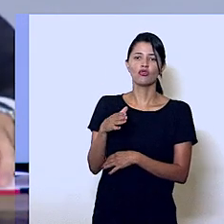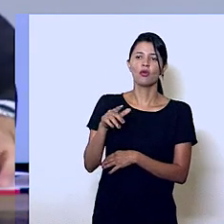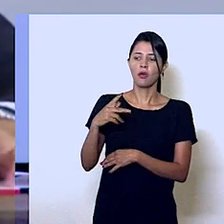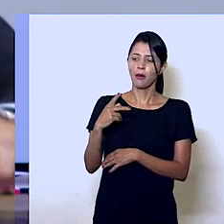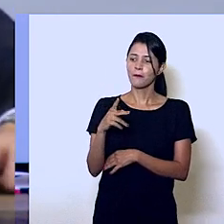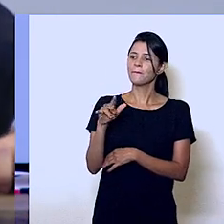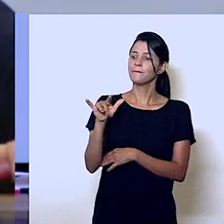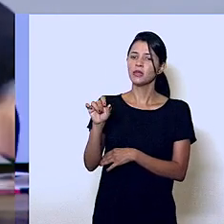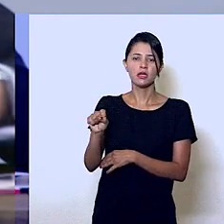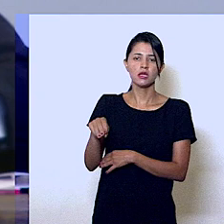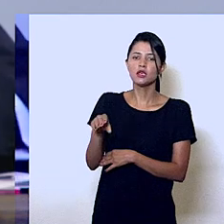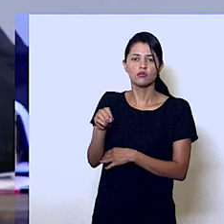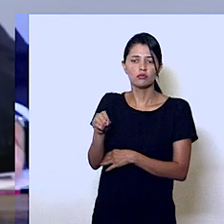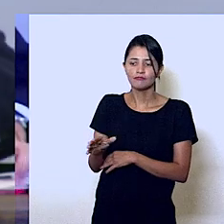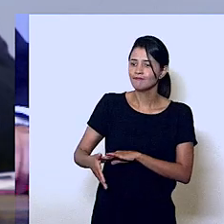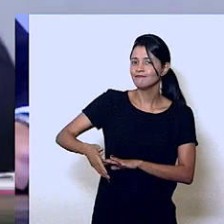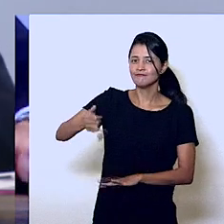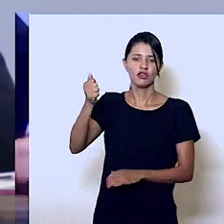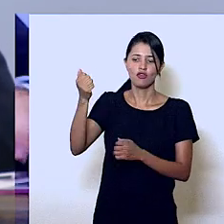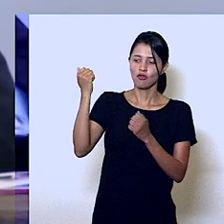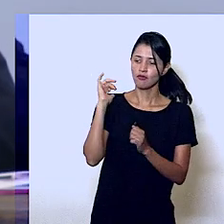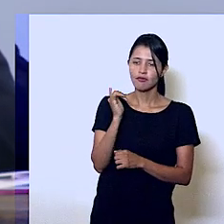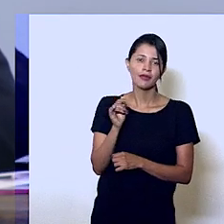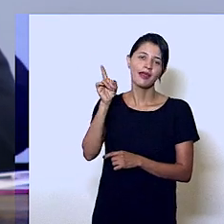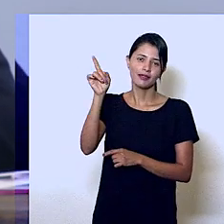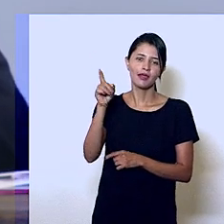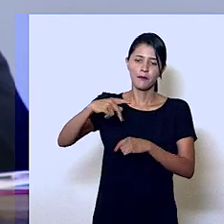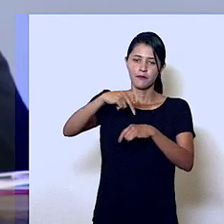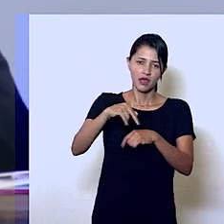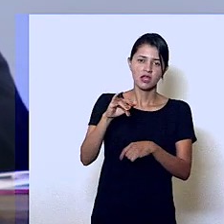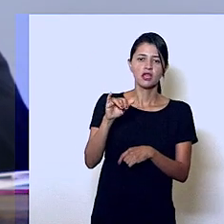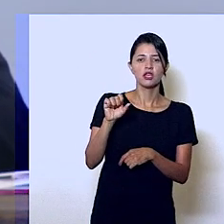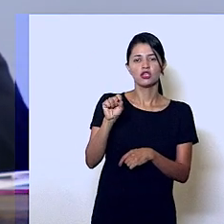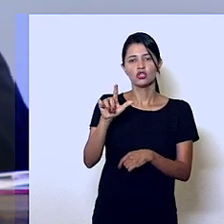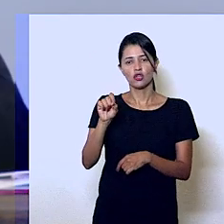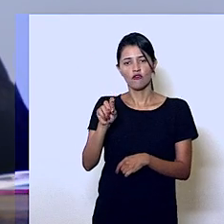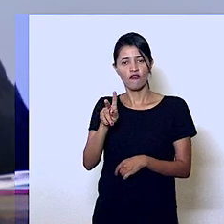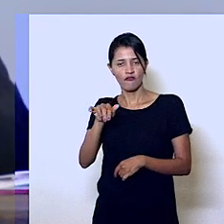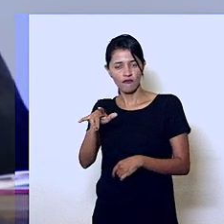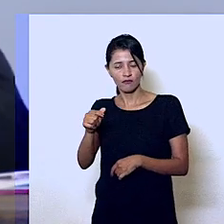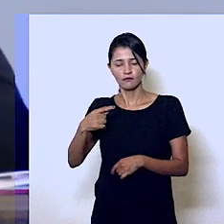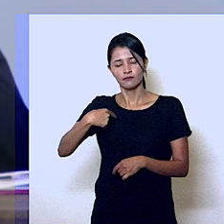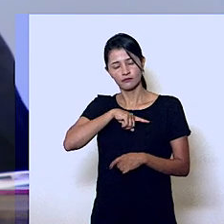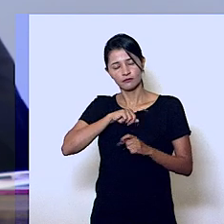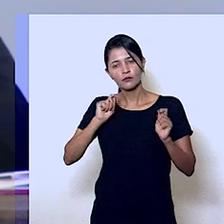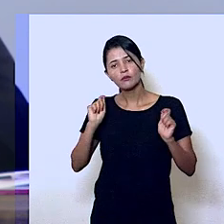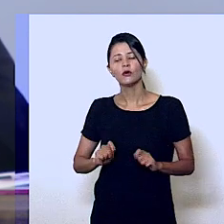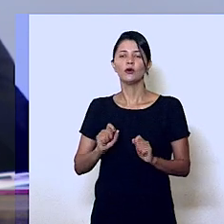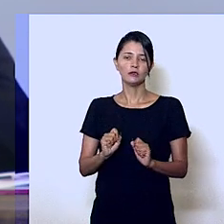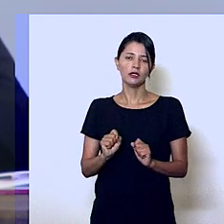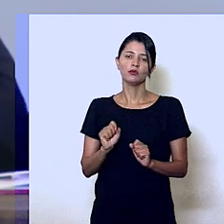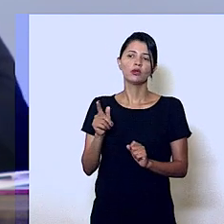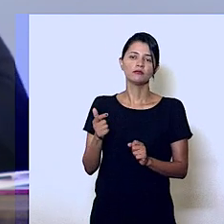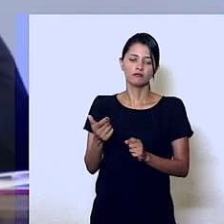para que ele, que está na Eslovênia, para que nós possamos, então, com base nos antecedentes, como sempre